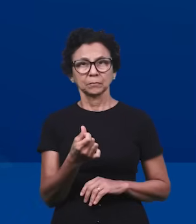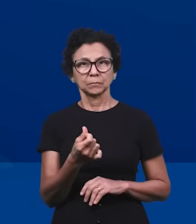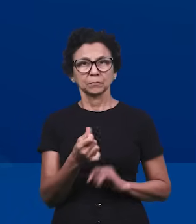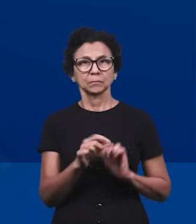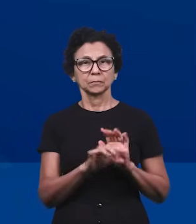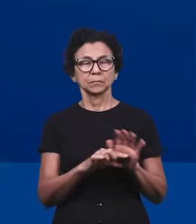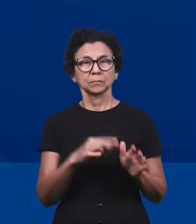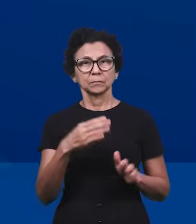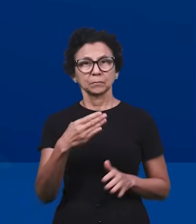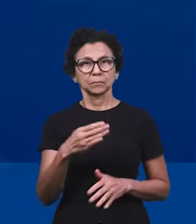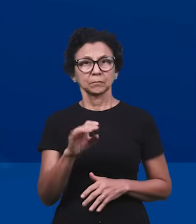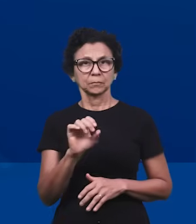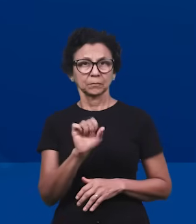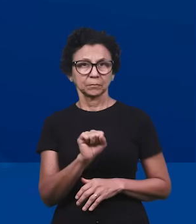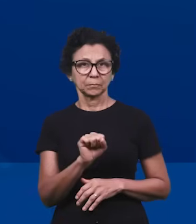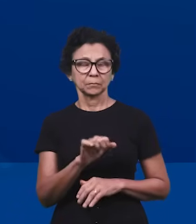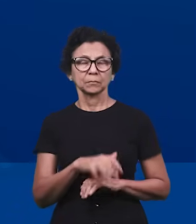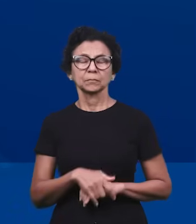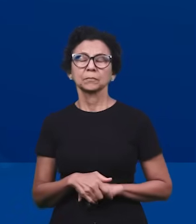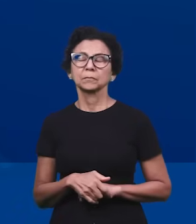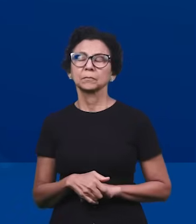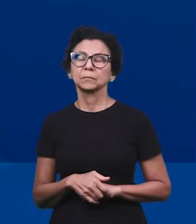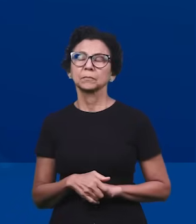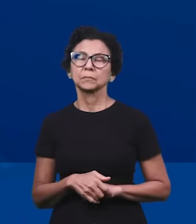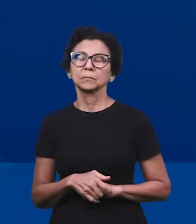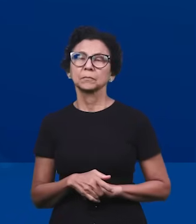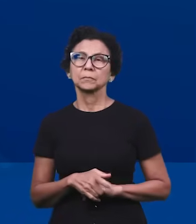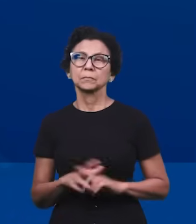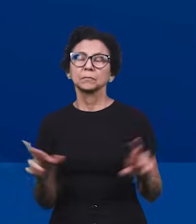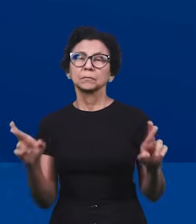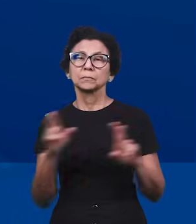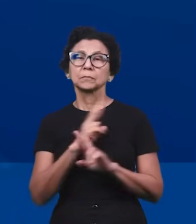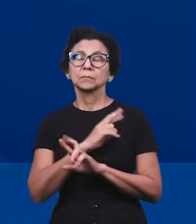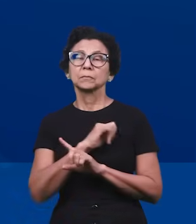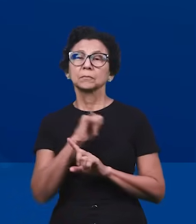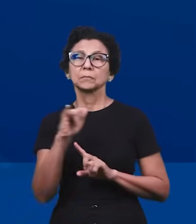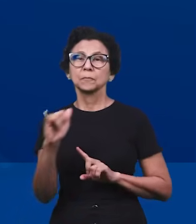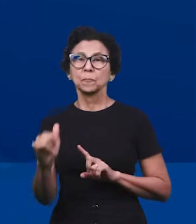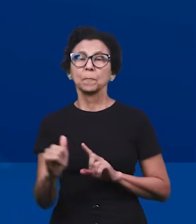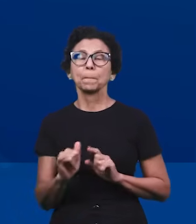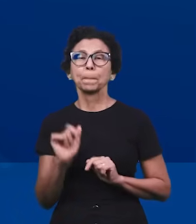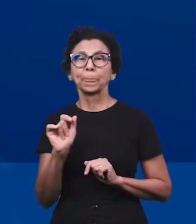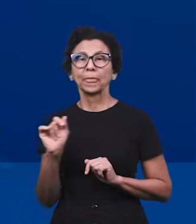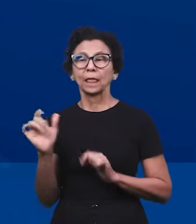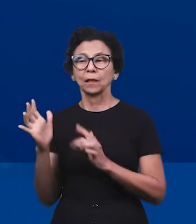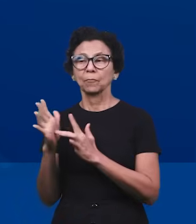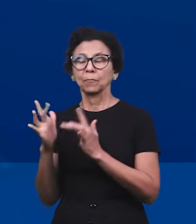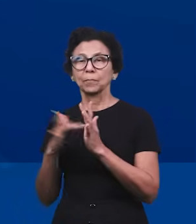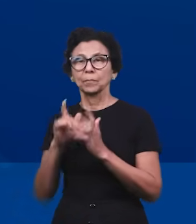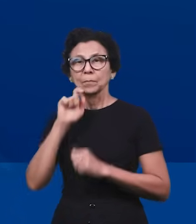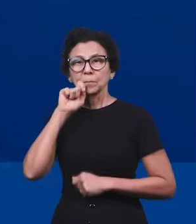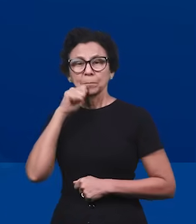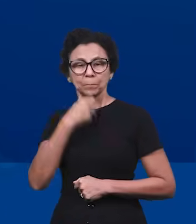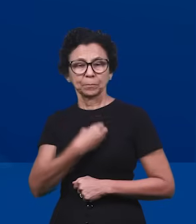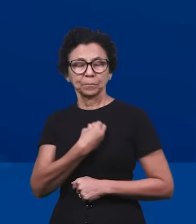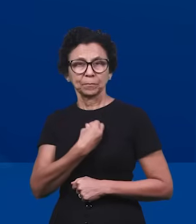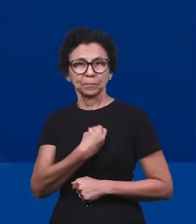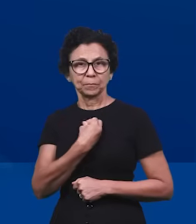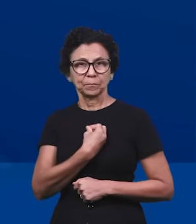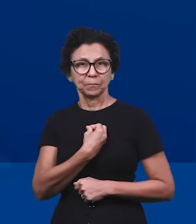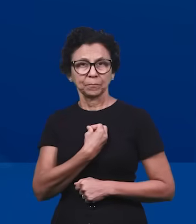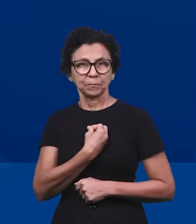6, versículo 48. A relação profética que a gente pode identificar aqui é que Jesus é o pão da vida, é o nosso